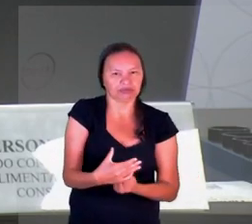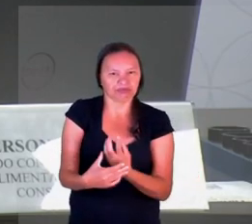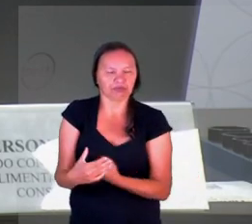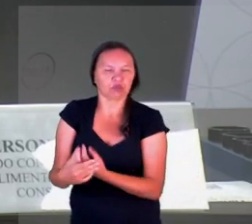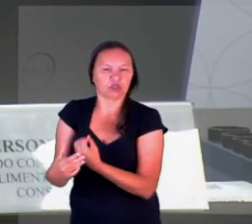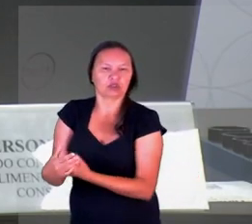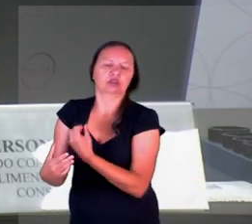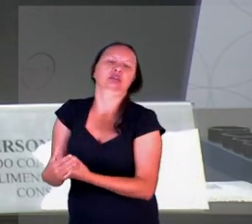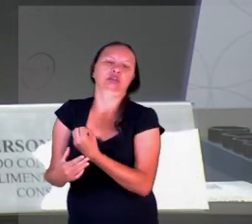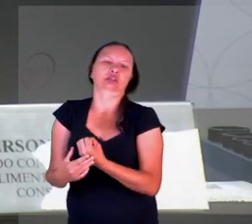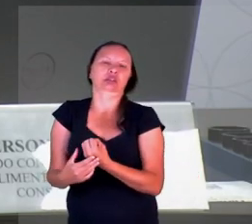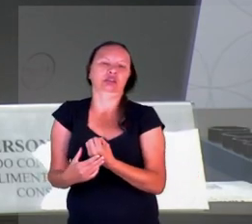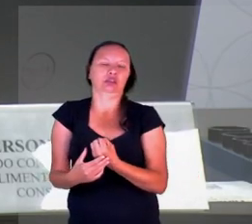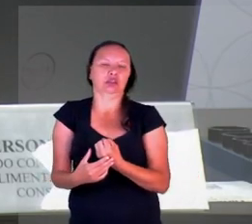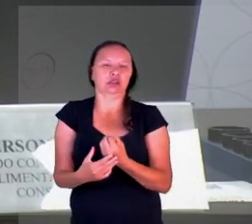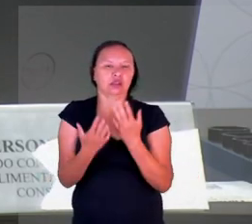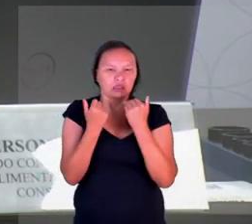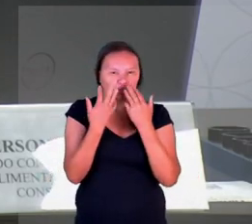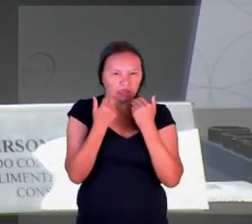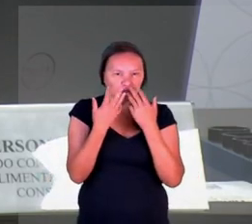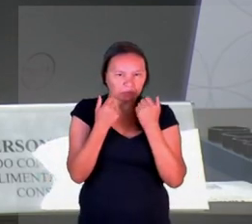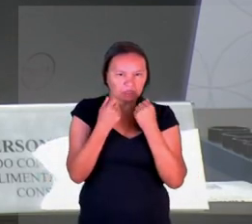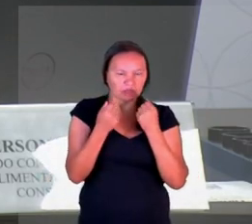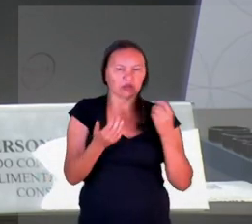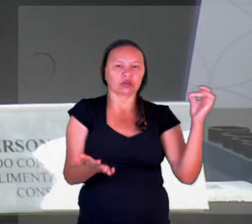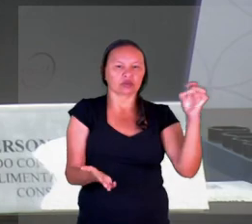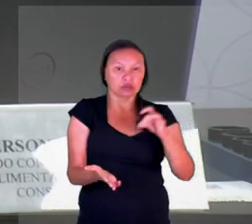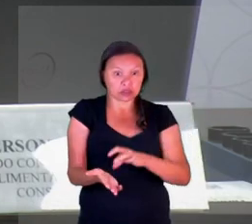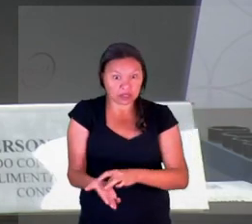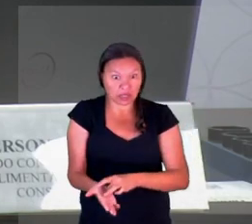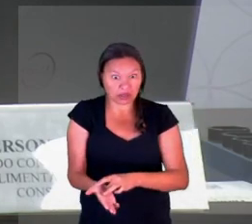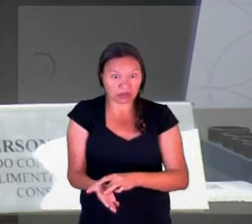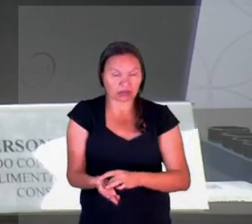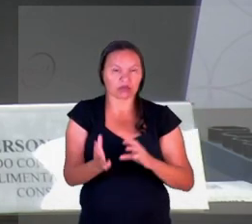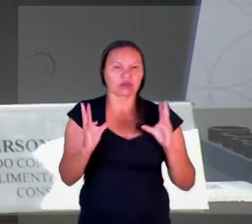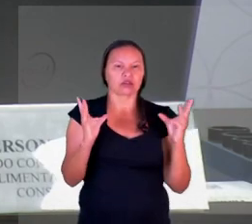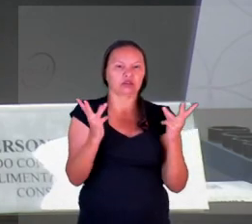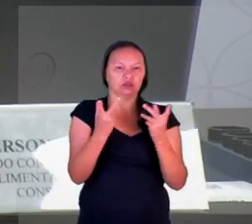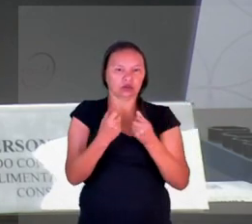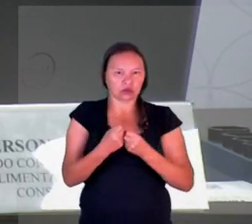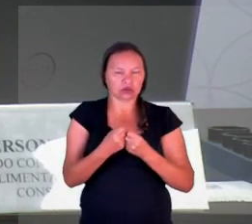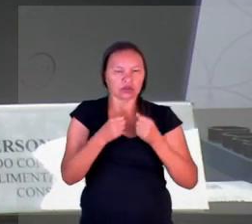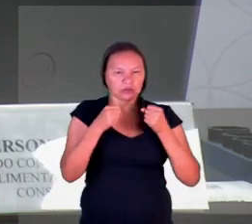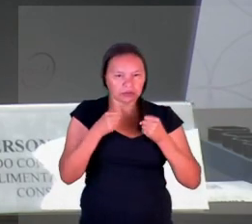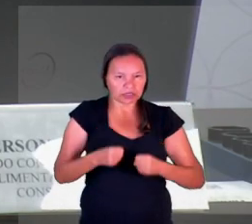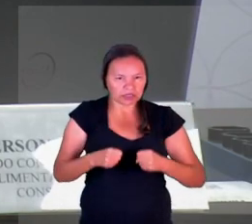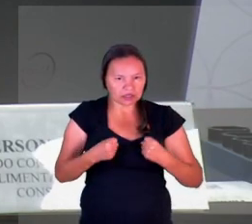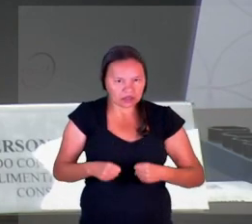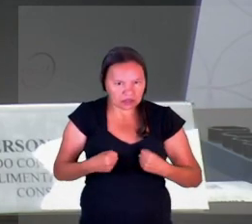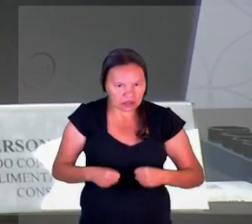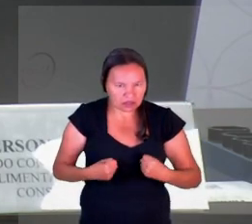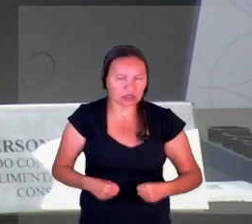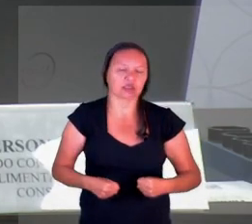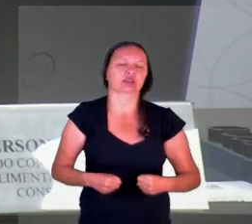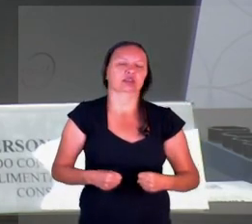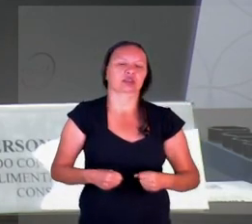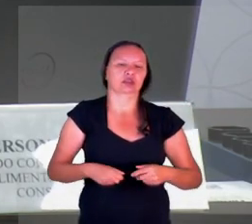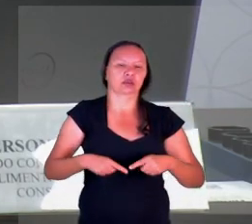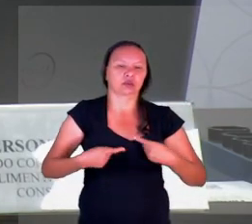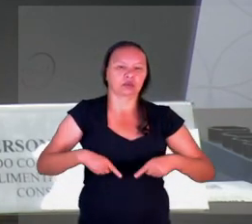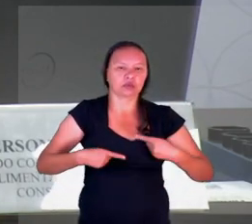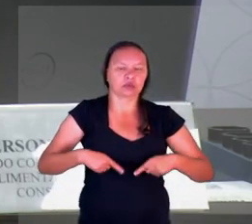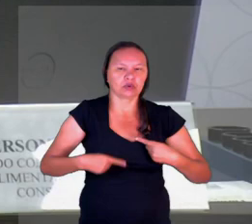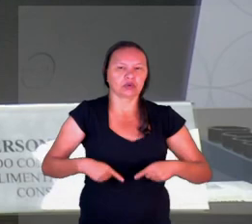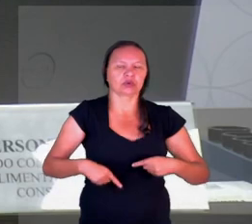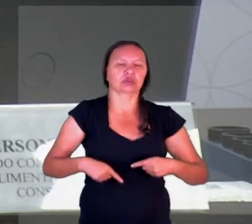seja alimentos saudáveis né Eh e nós então estamos entendendo que é precisa para avançar a política de acesso que é o um